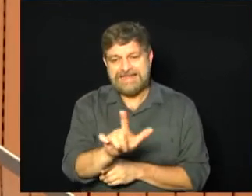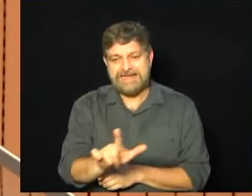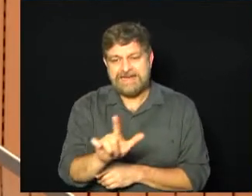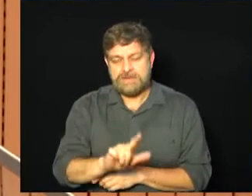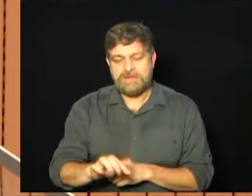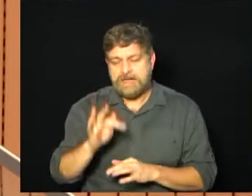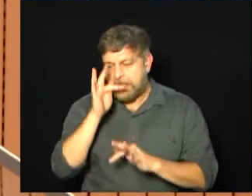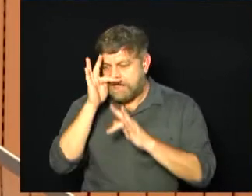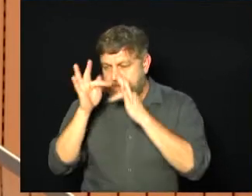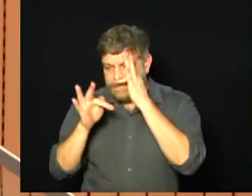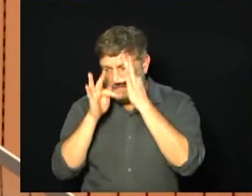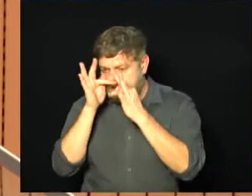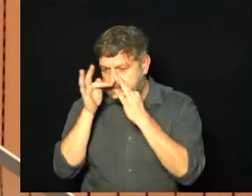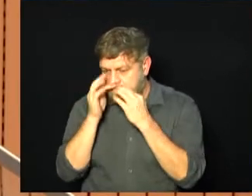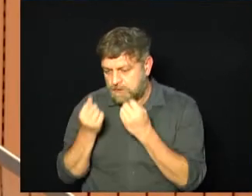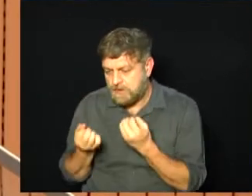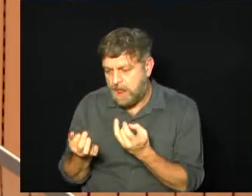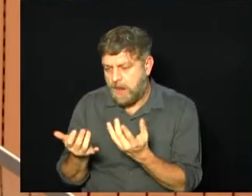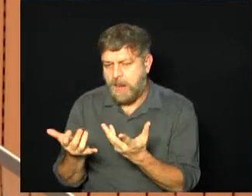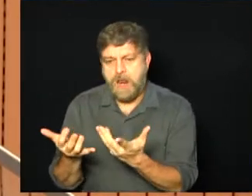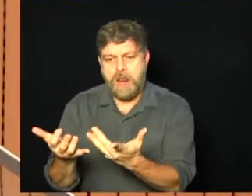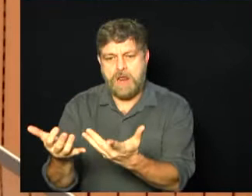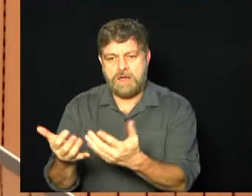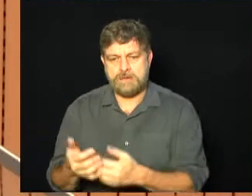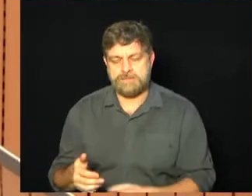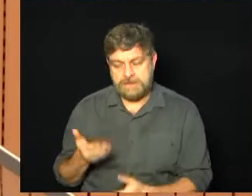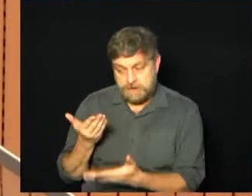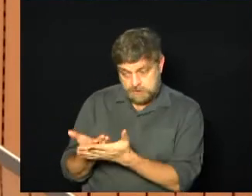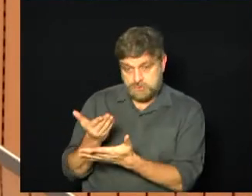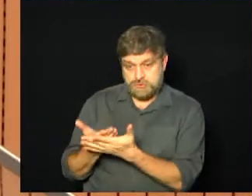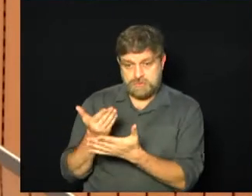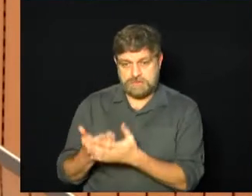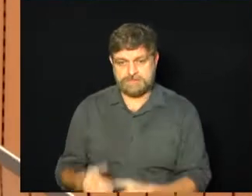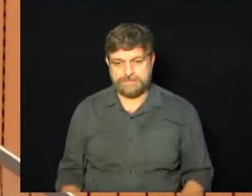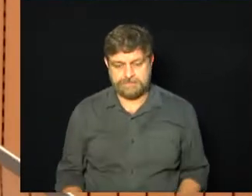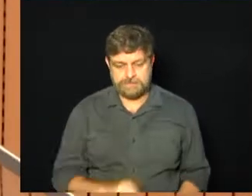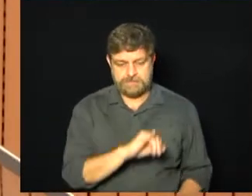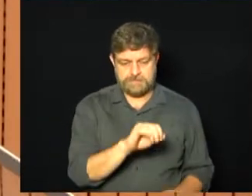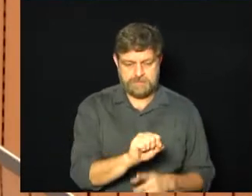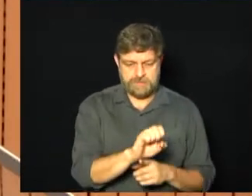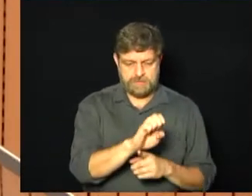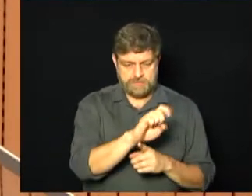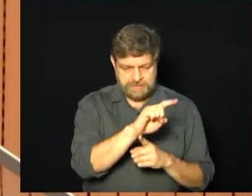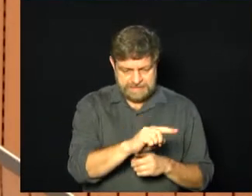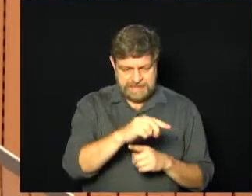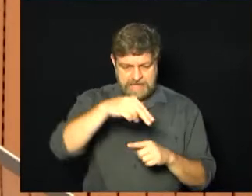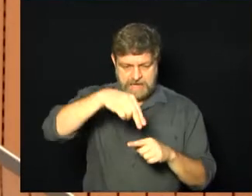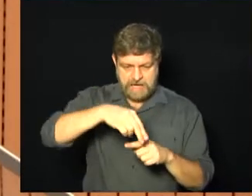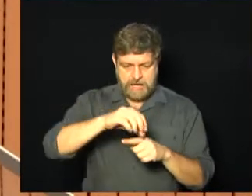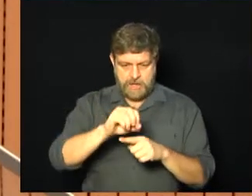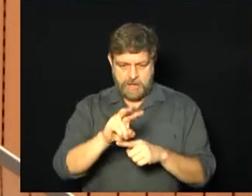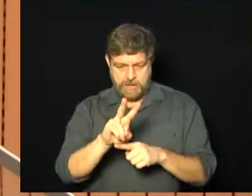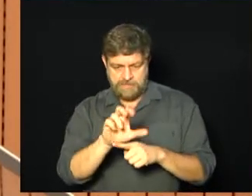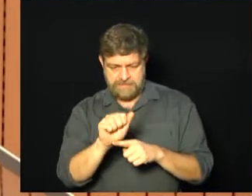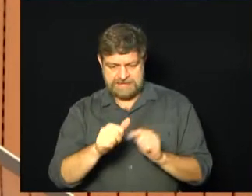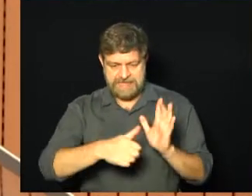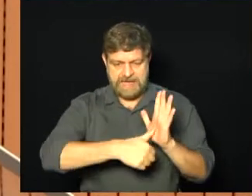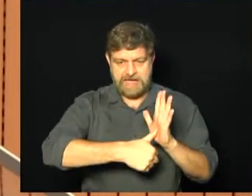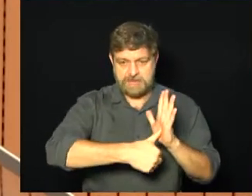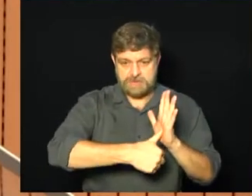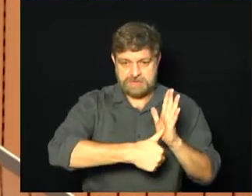botânica. Fecha aspas. Enquanto José de Campos Novaes era associado ao